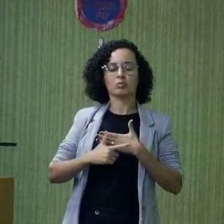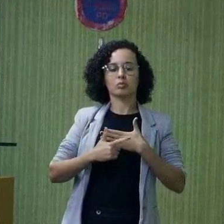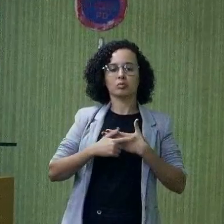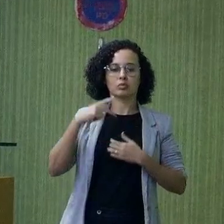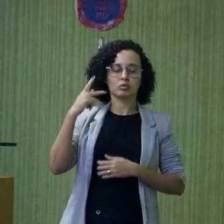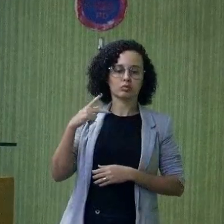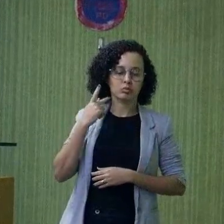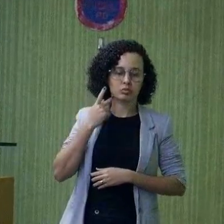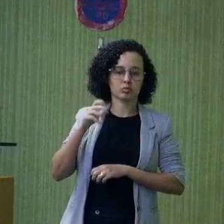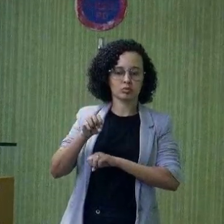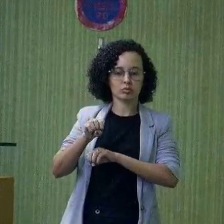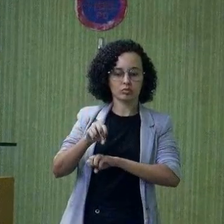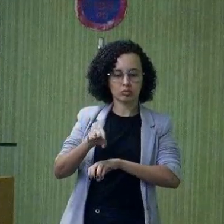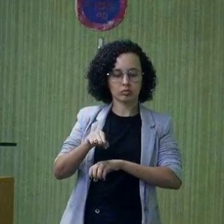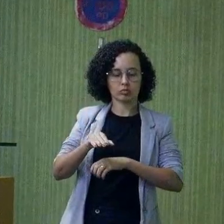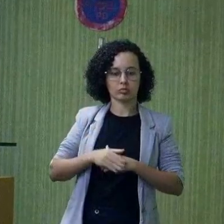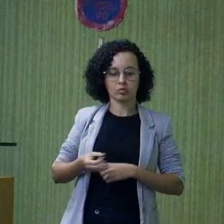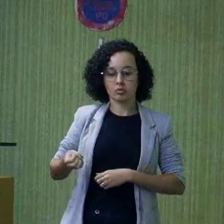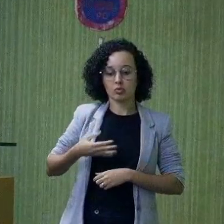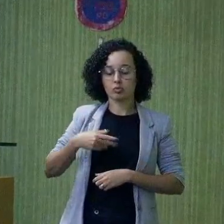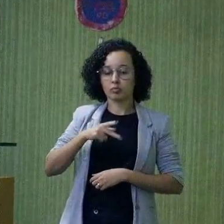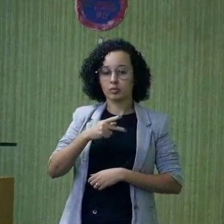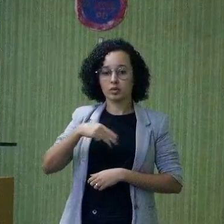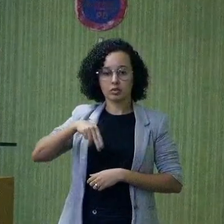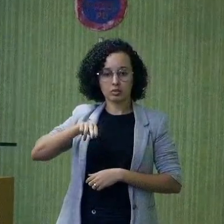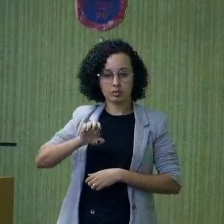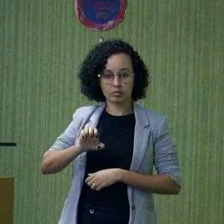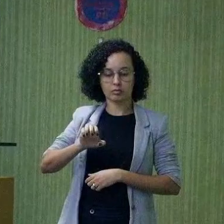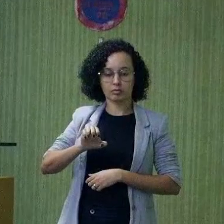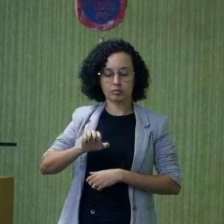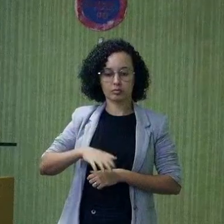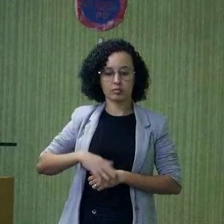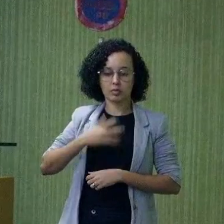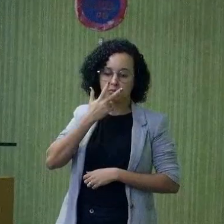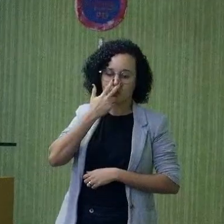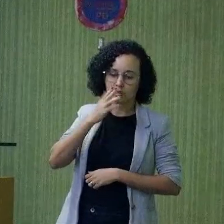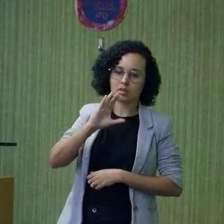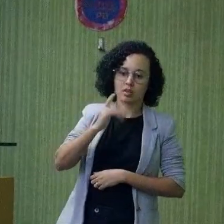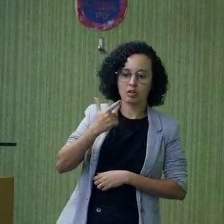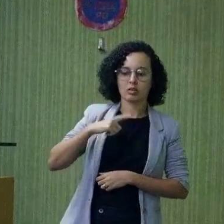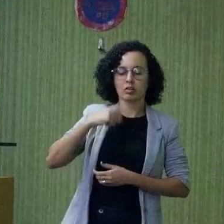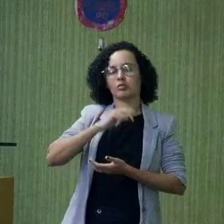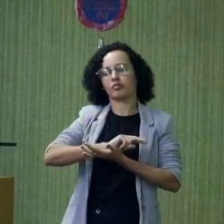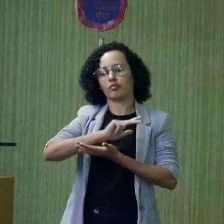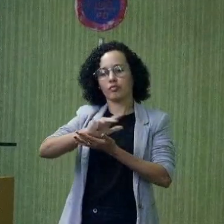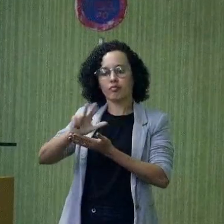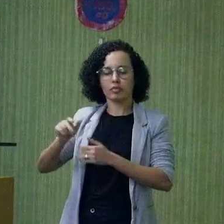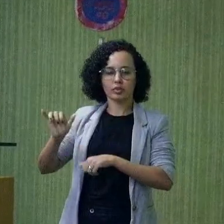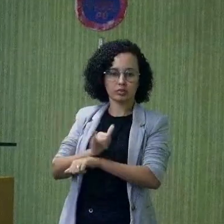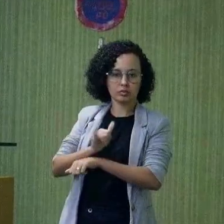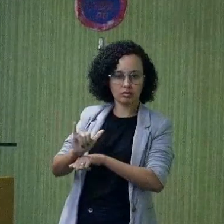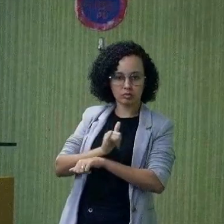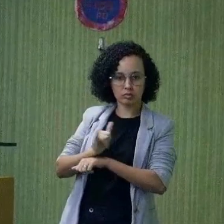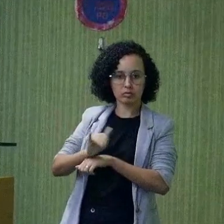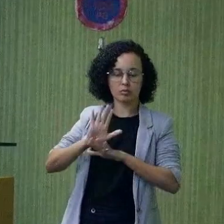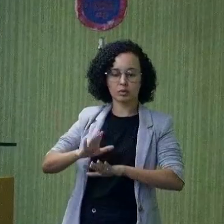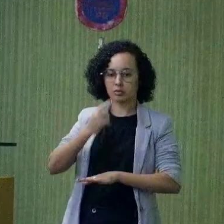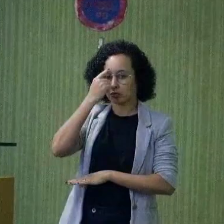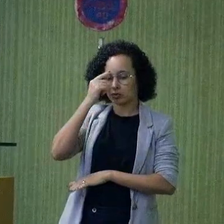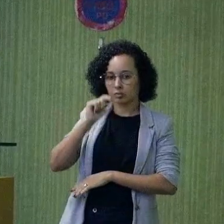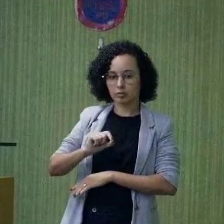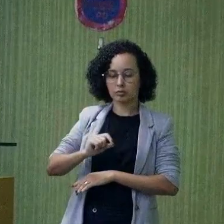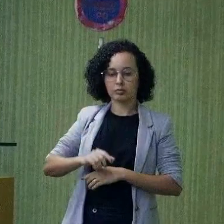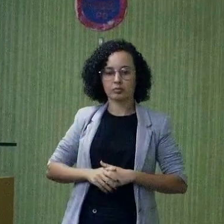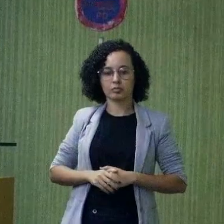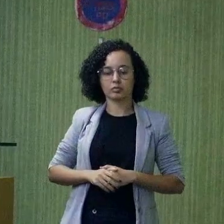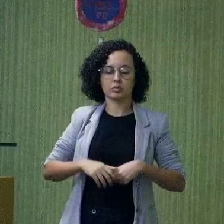procurador de educação diante do novo pne me parece senhores claro que existem n outras estratégias né Eu penso que a gente precisa